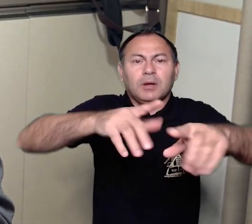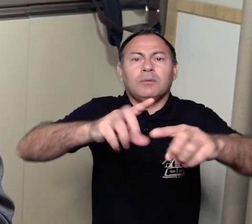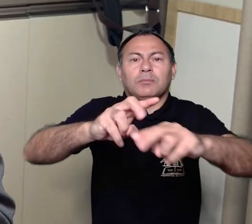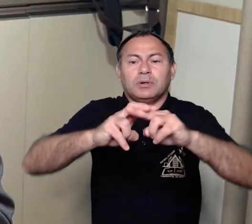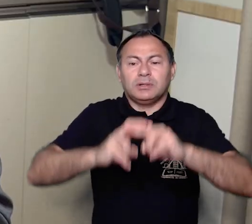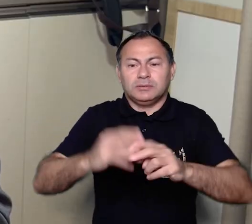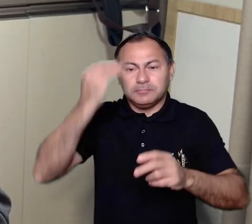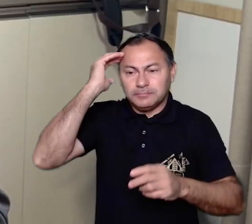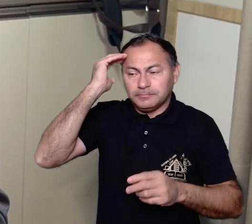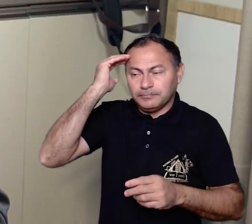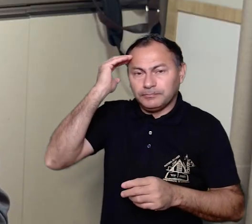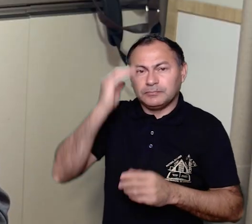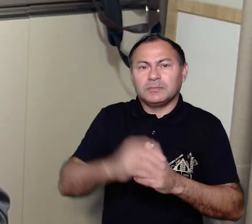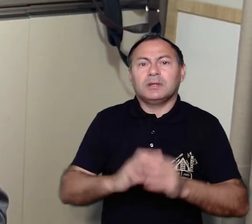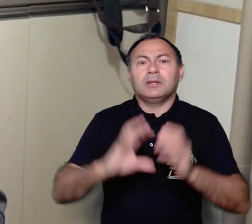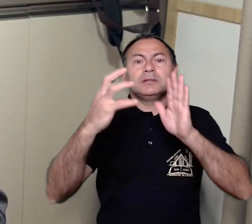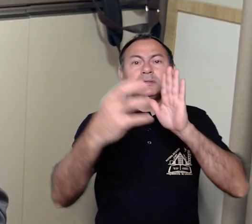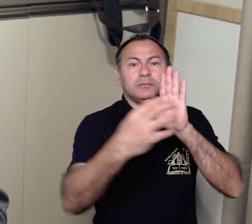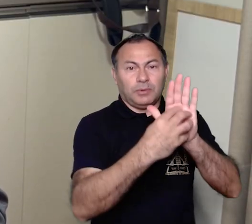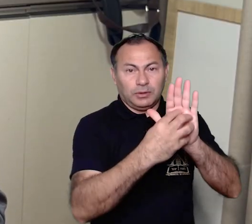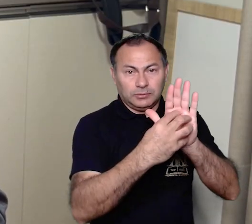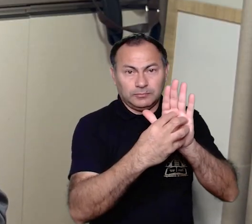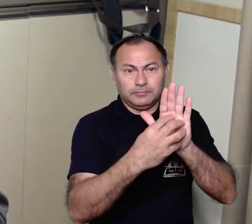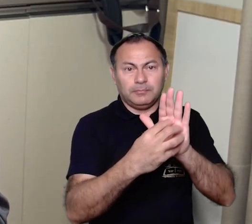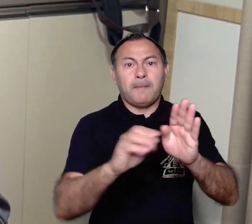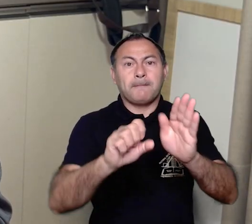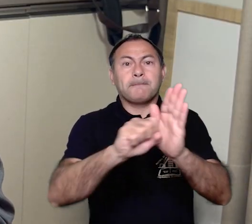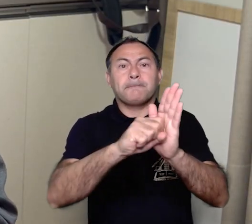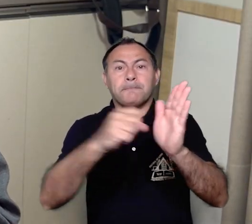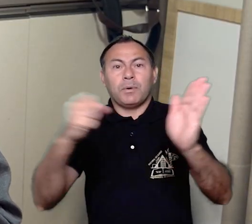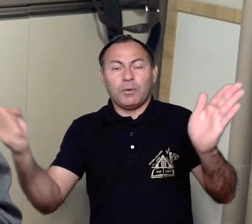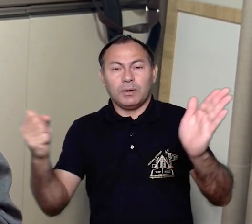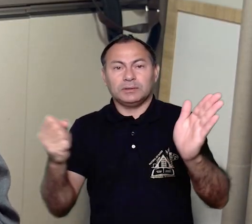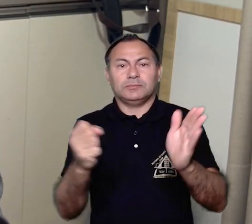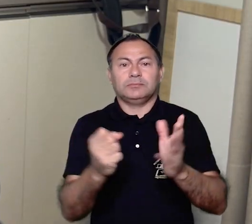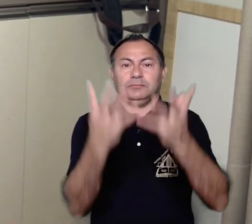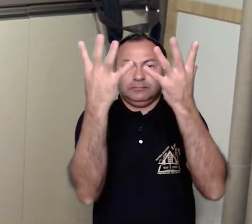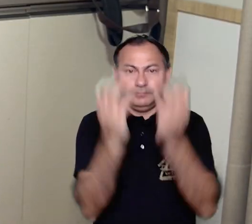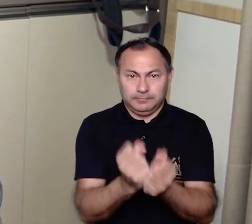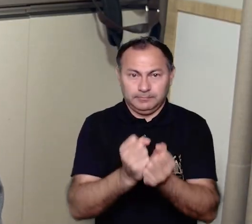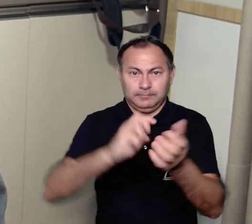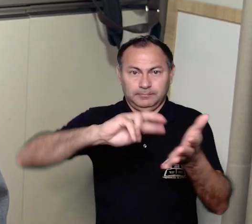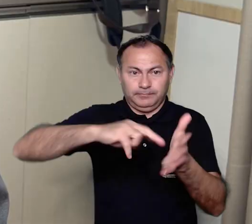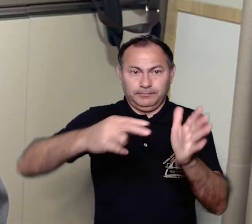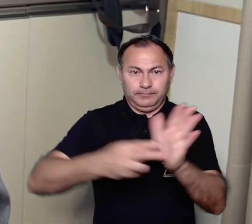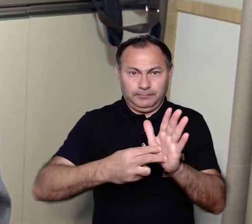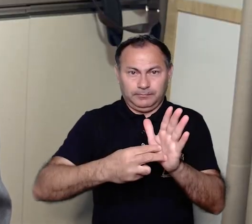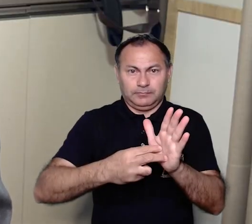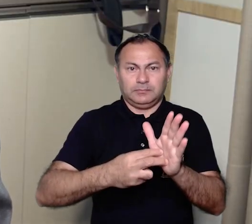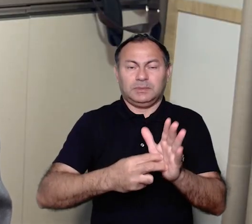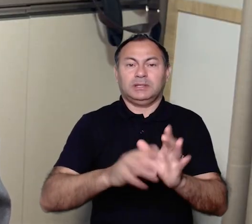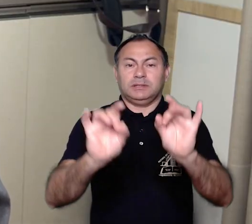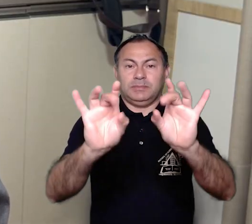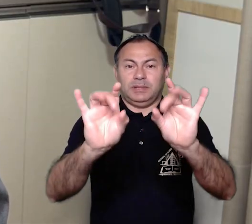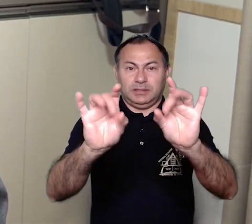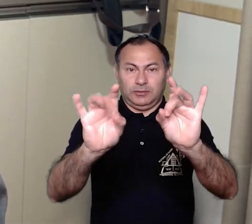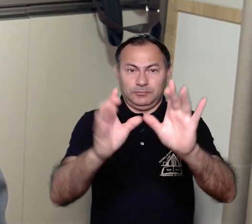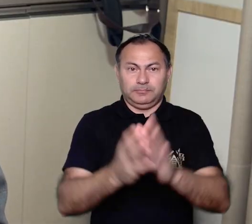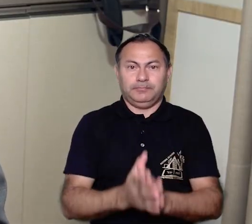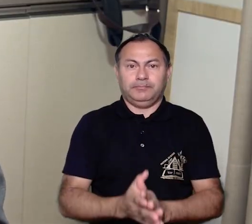Portanto, do ponto de vista simbólico, a porta assume um significado